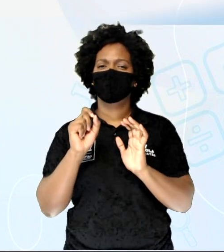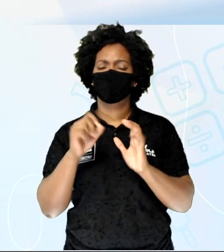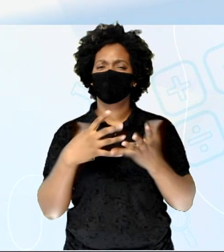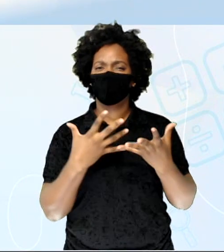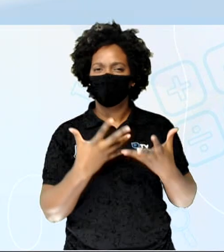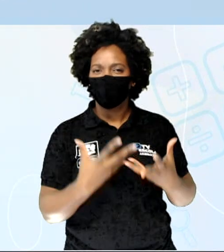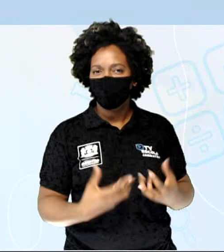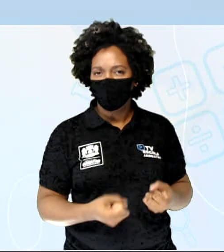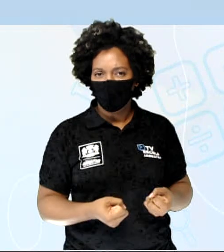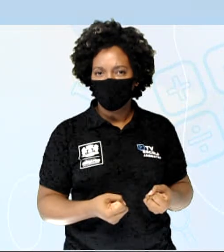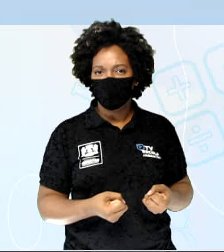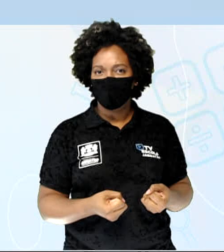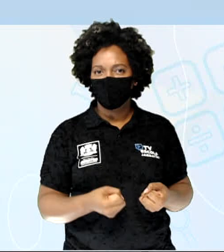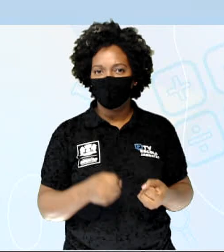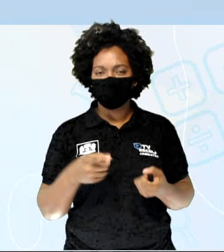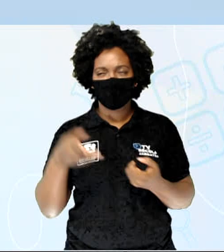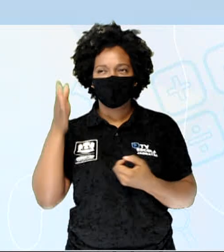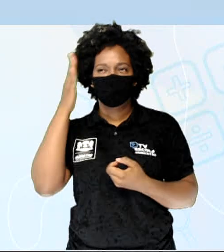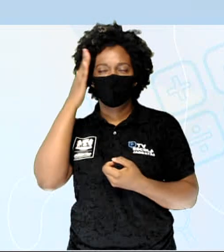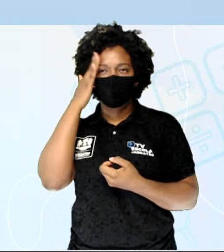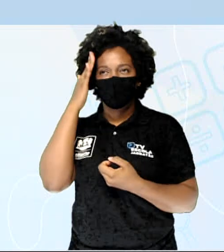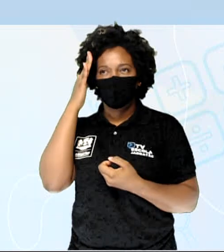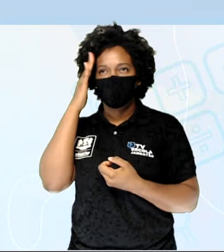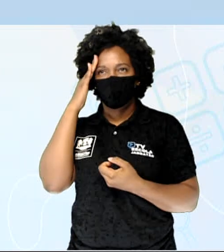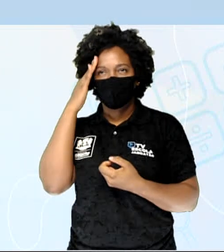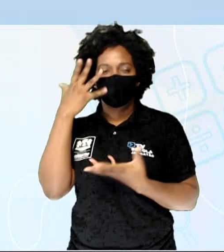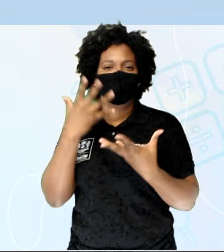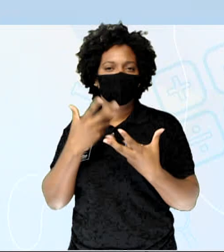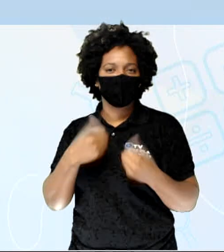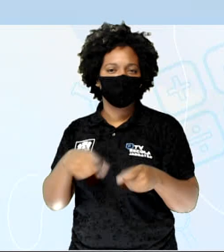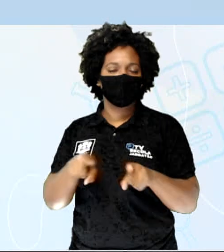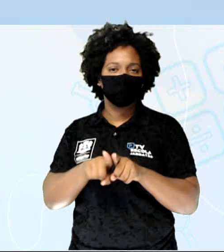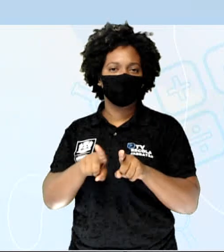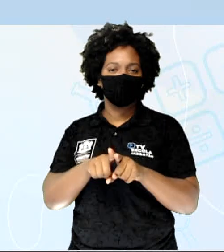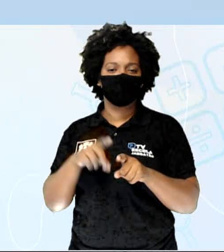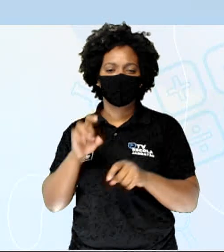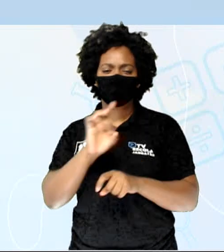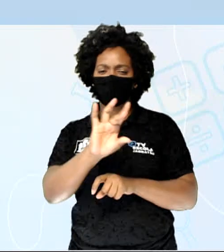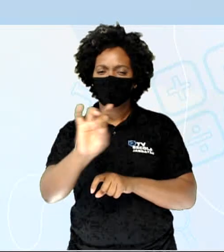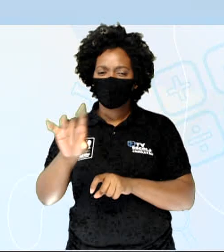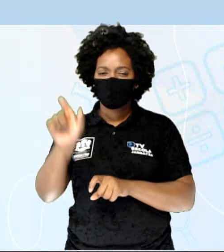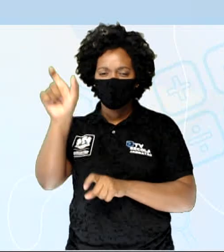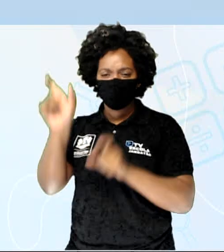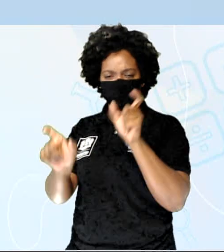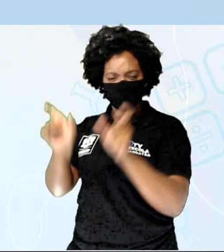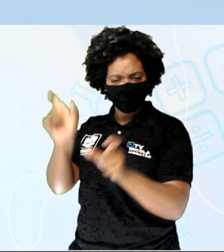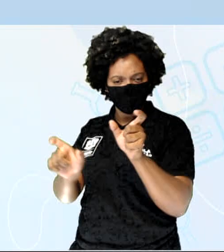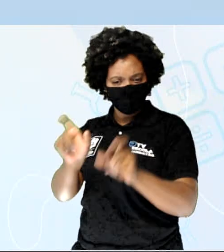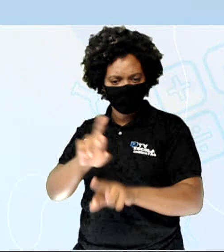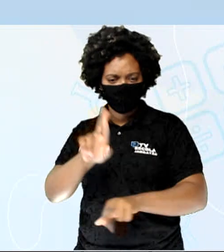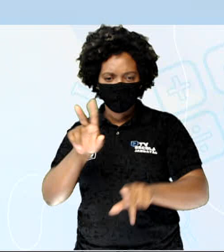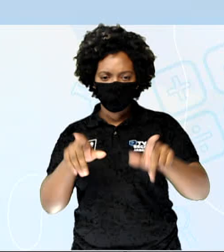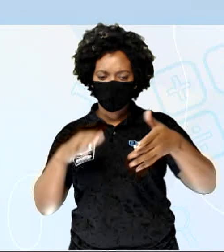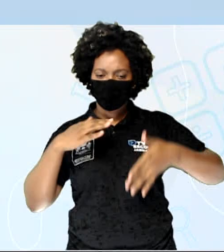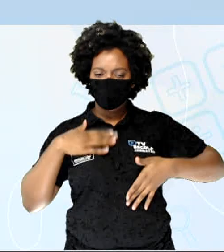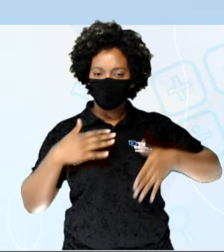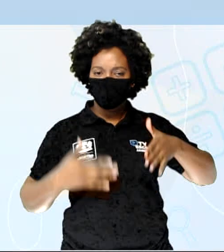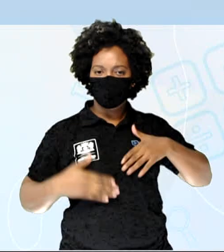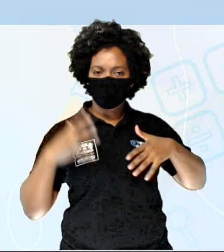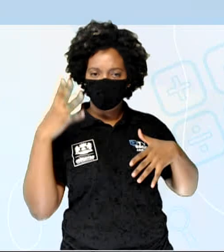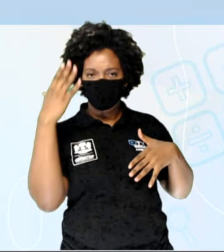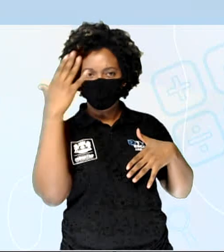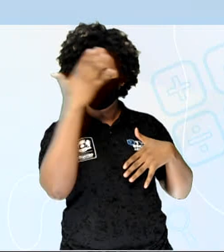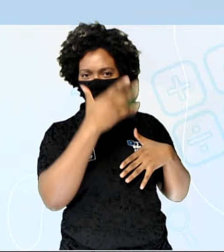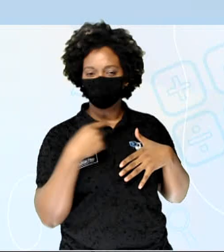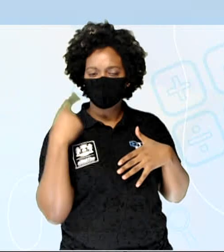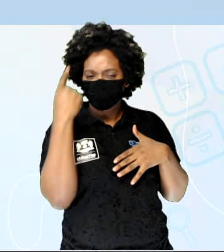tolerar? É compreender e aceitar que cada pessoa é diferente na aparência, no modo